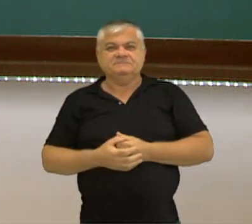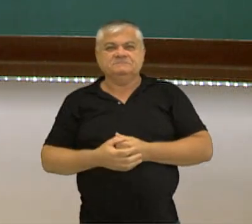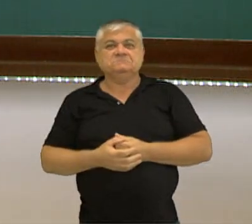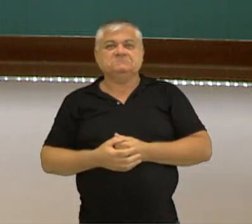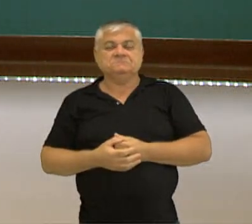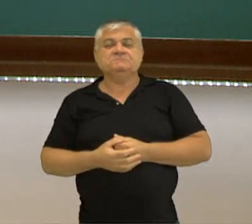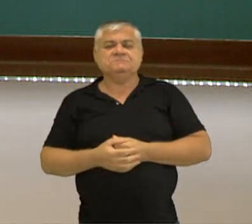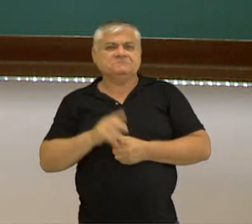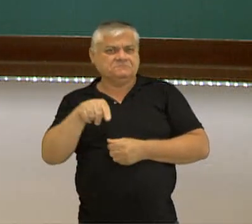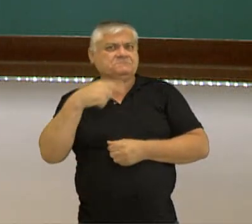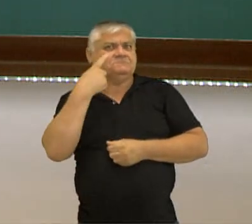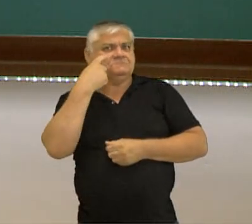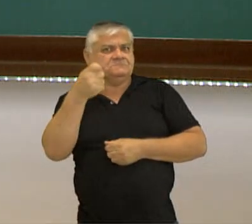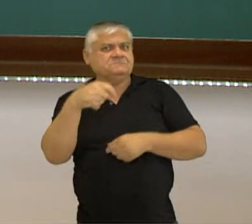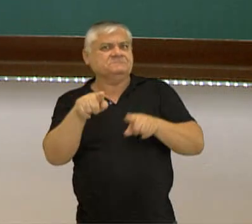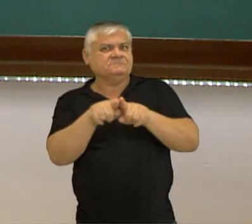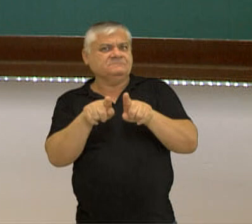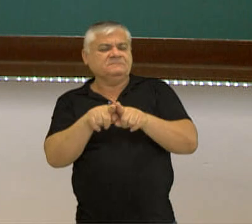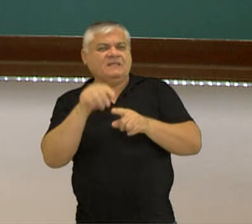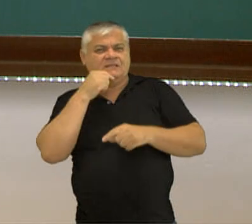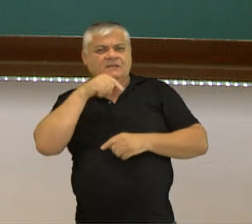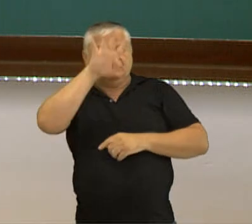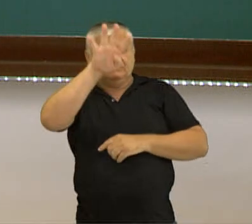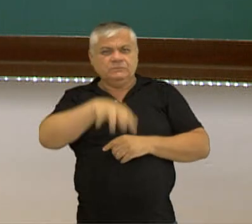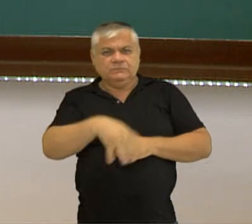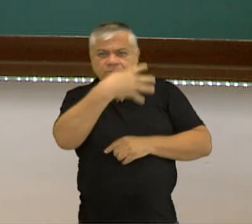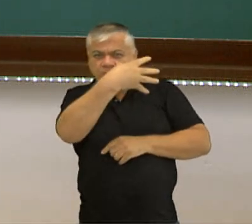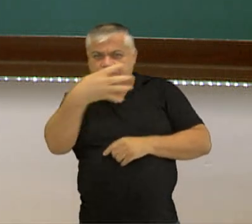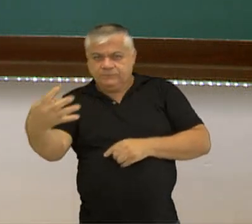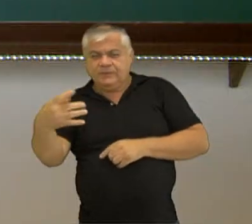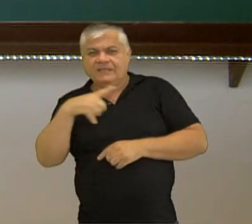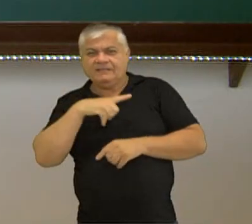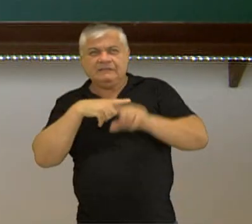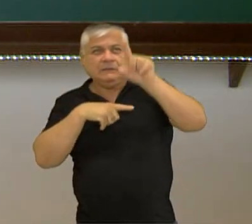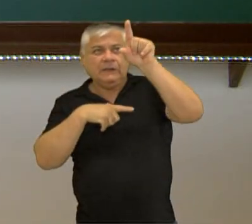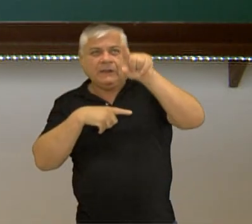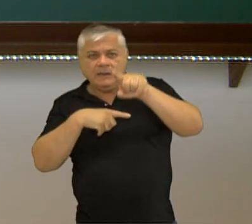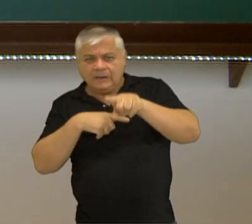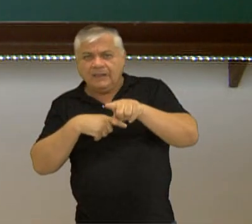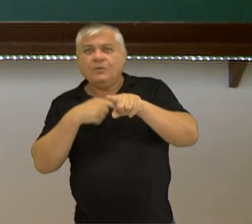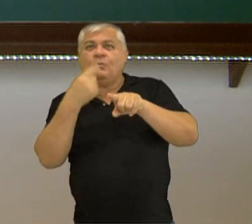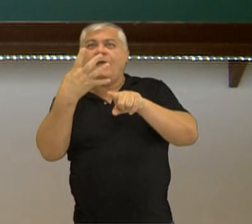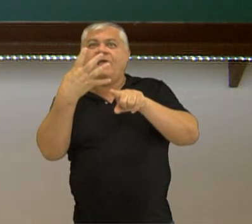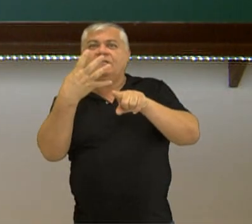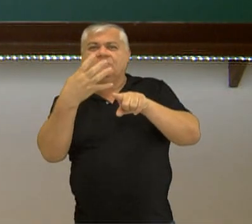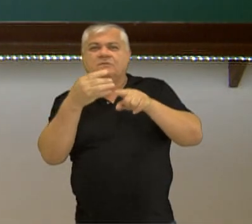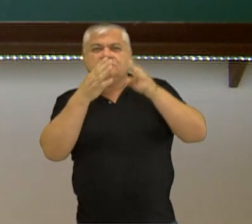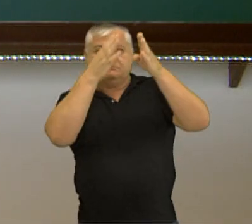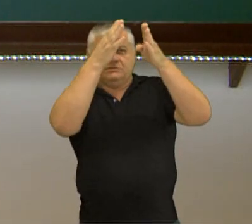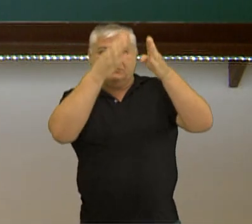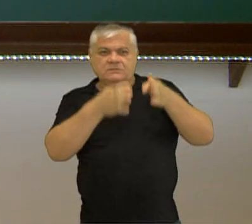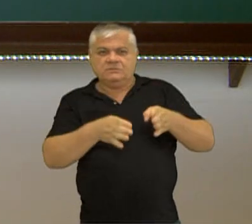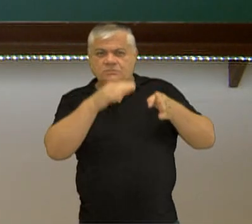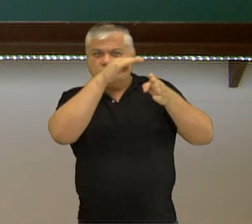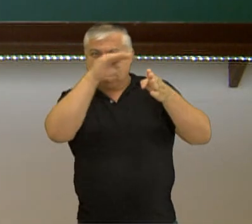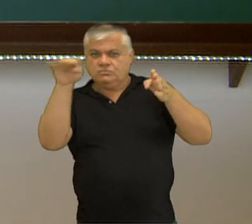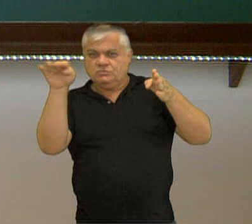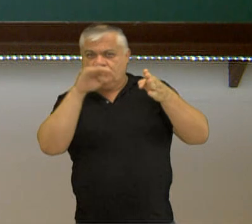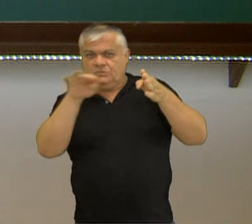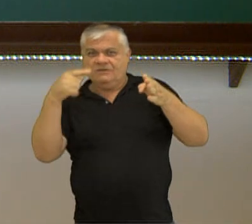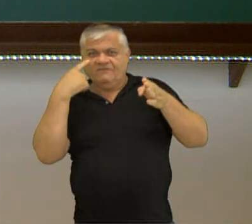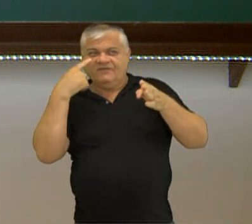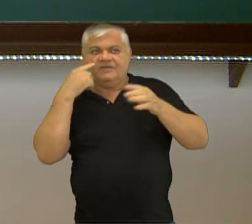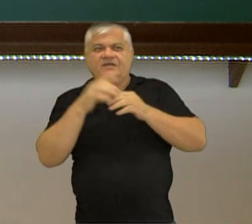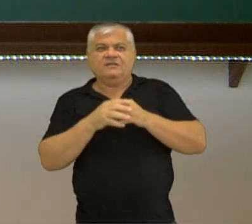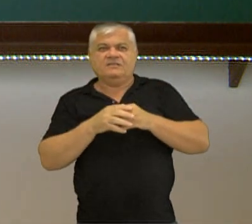também que, se vocês observarem aí na tabela periódica de vocês, o ferro ele está no quarto período, ou seja, se você fizer